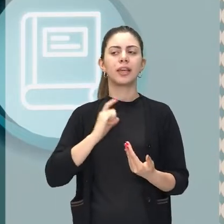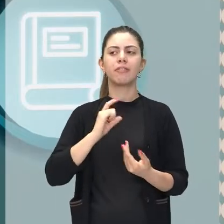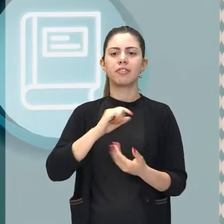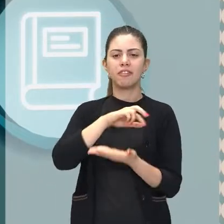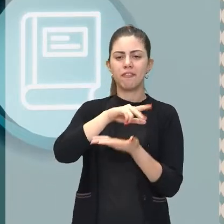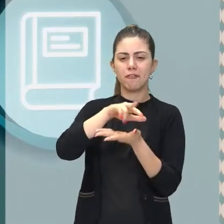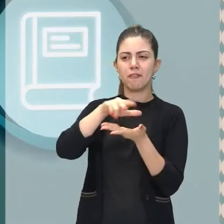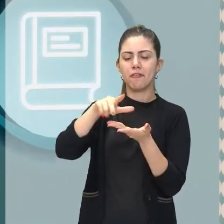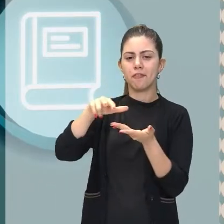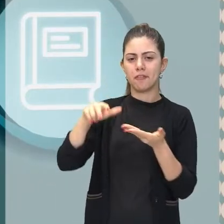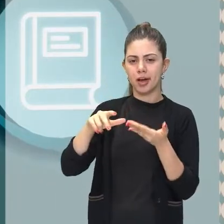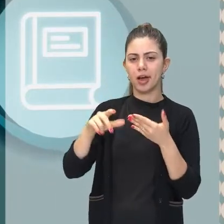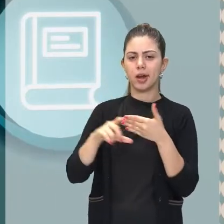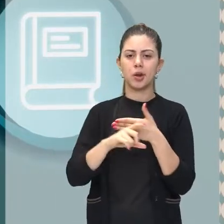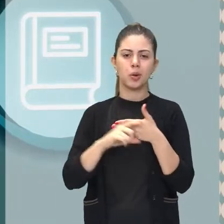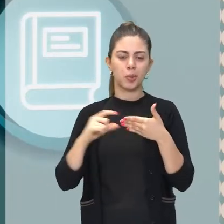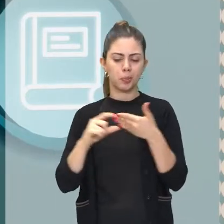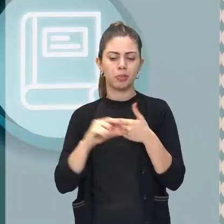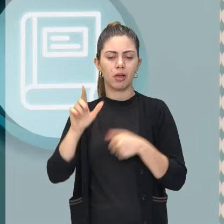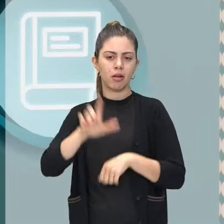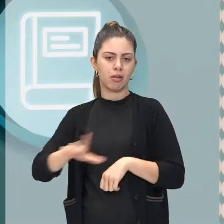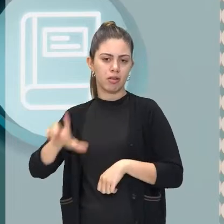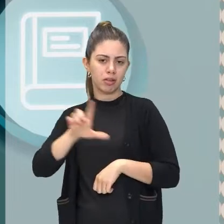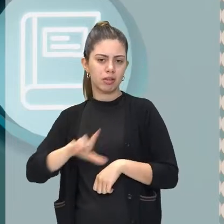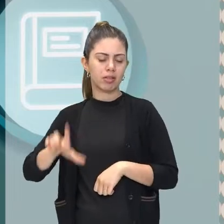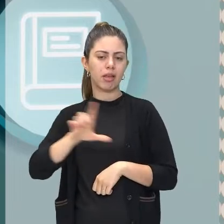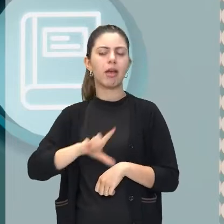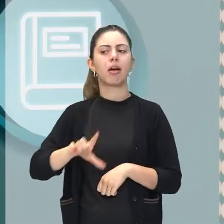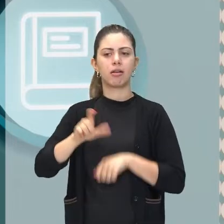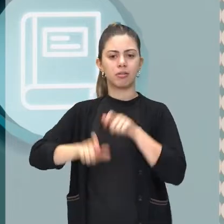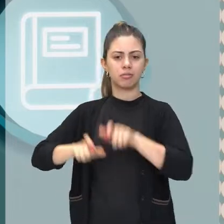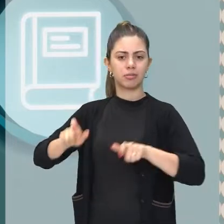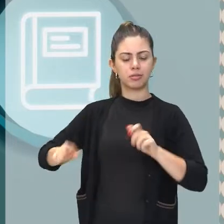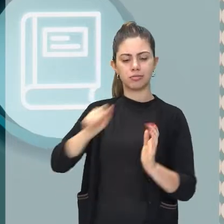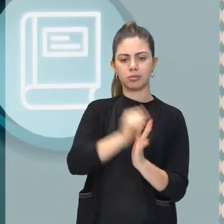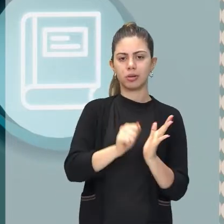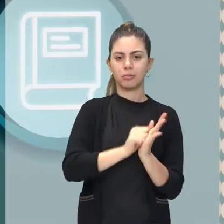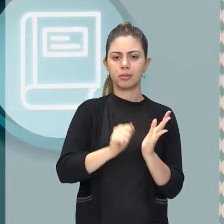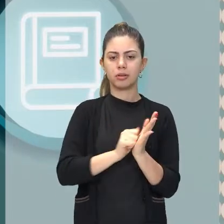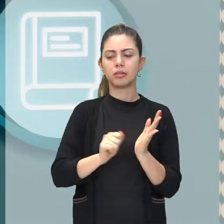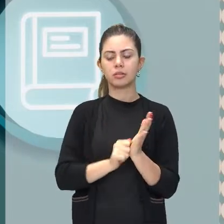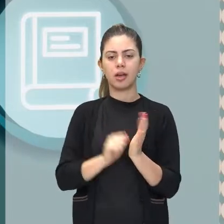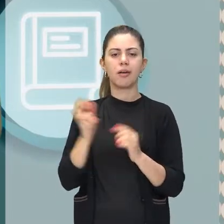nomes de literários, os poetas, né, ali que se reuniam, os